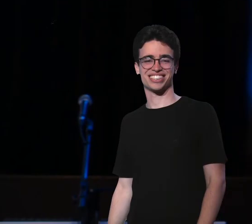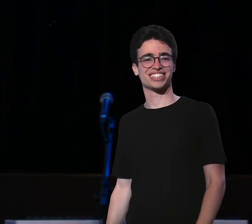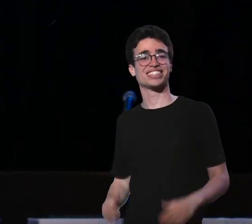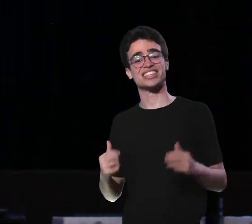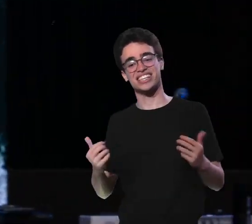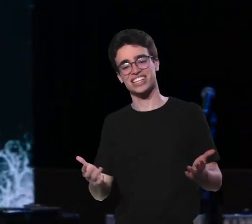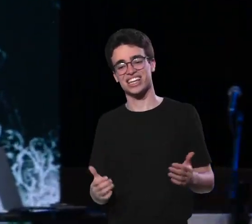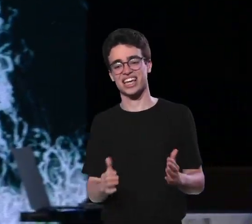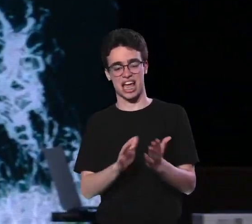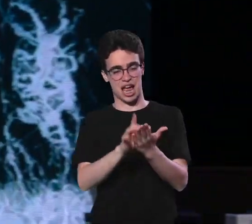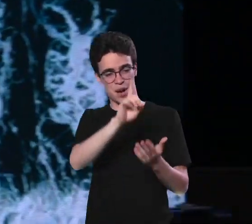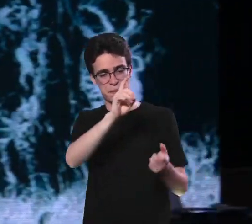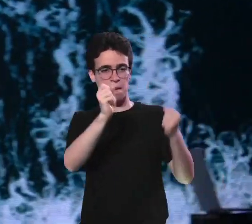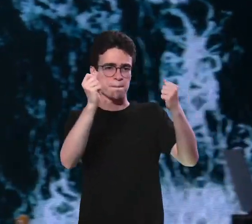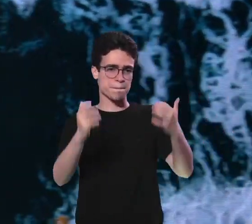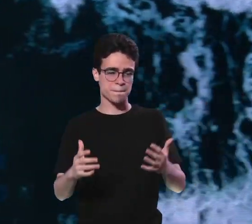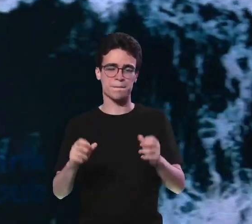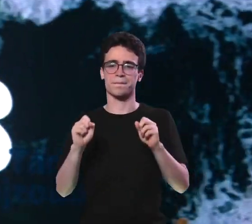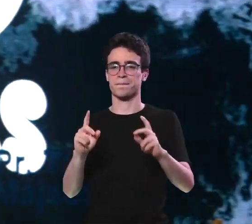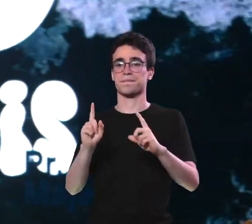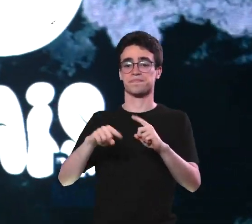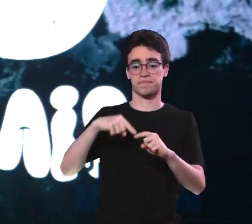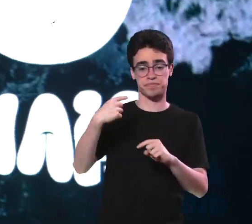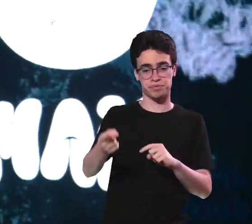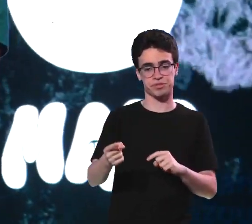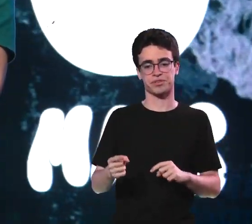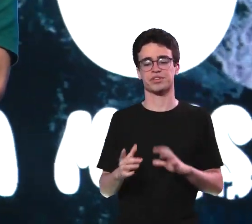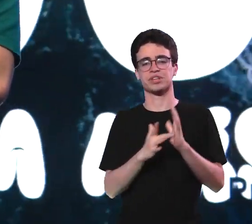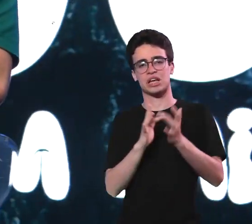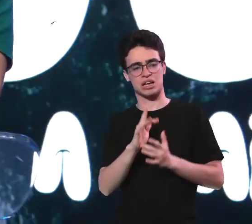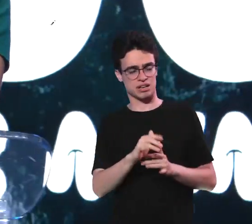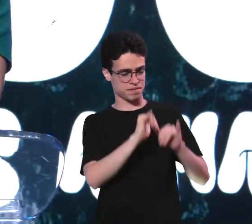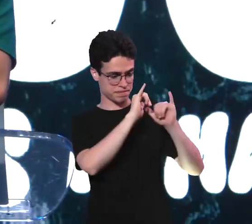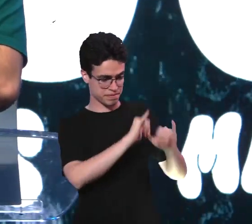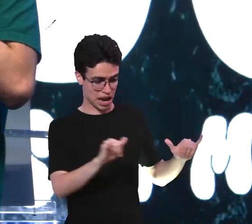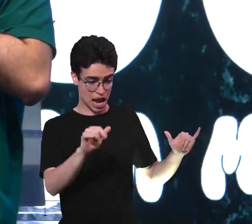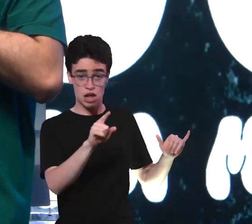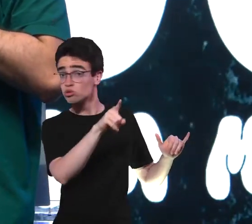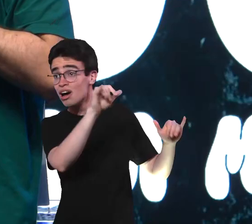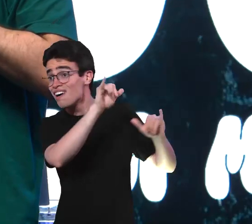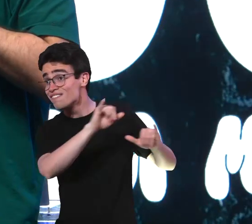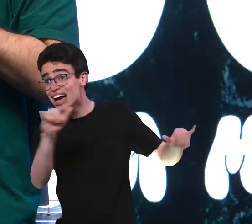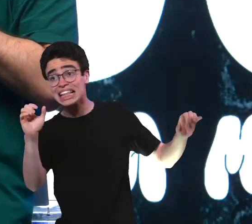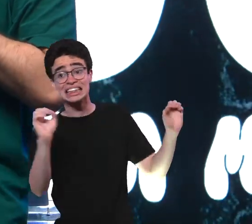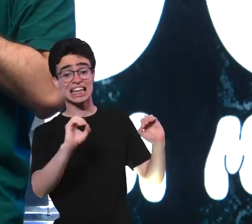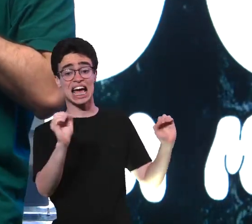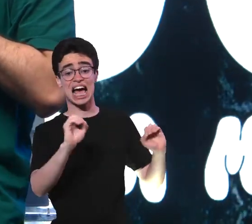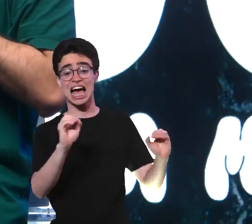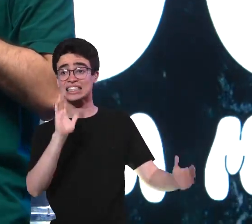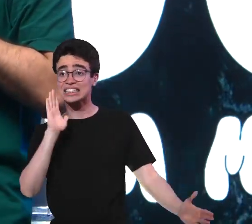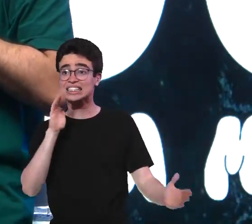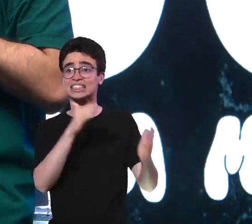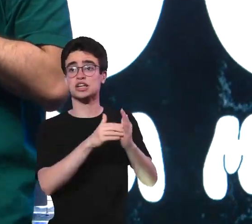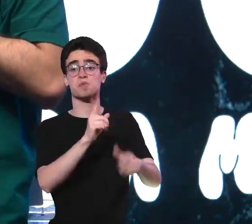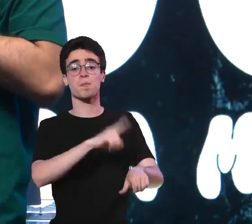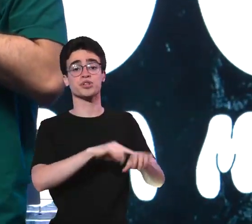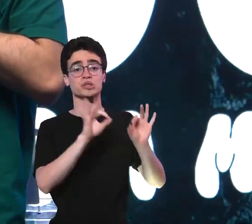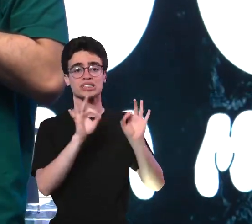E a Bíblia diz que depois disso, Jesus disse para eles, olha, não contem para ninguém, até chegar o momento